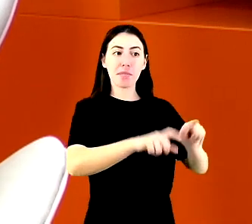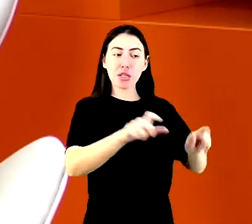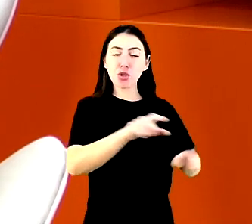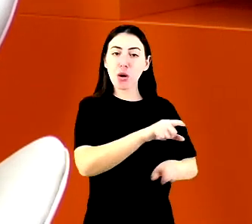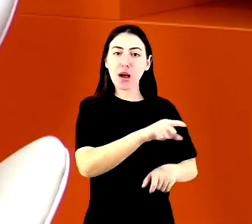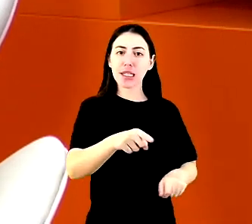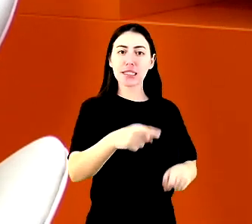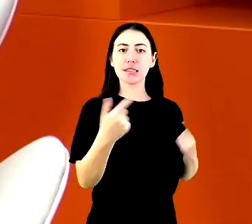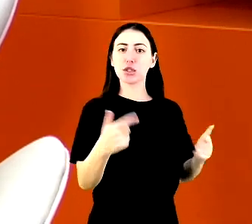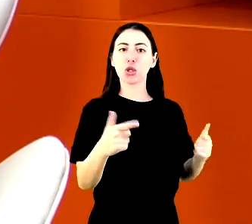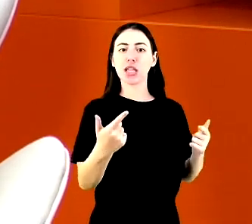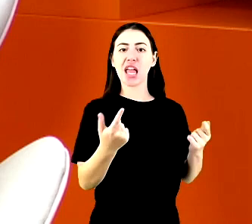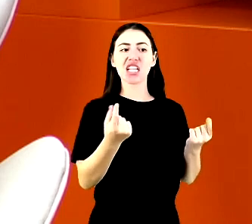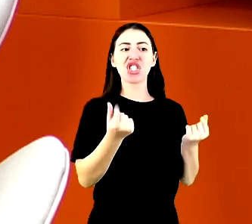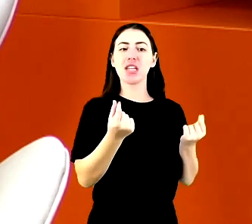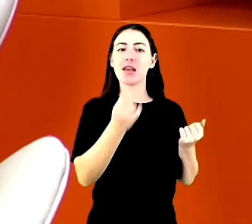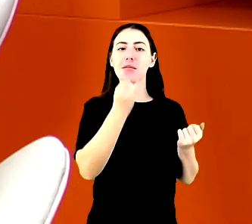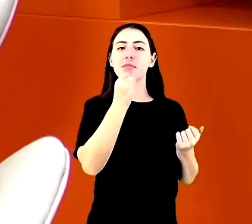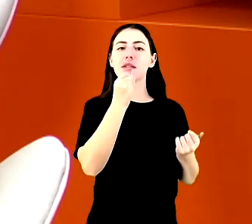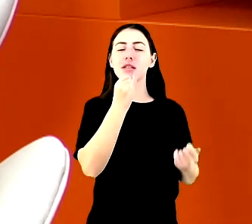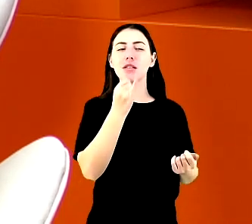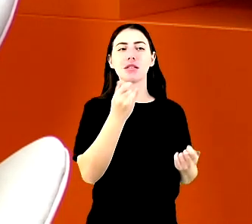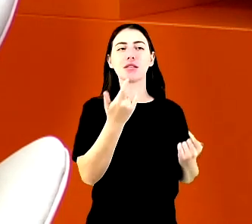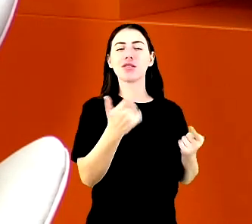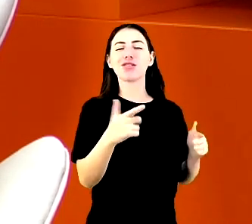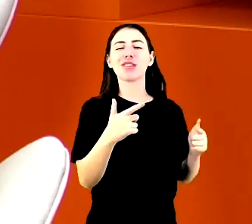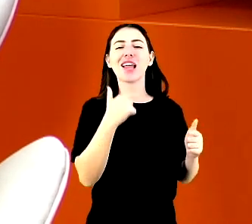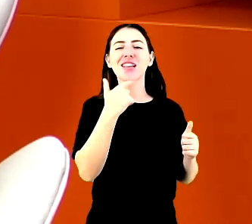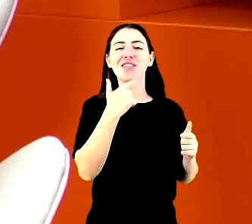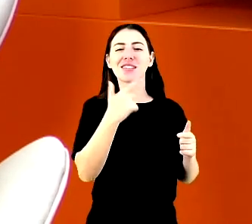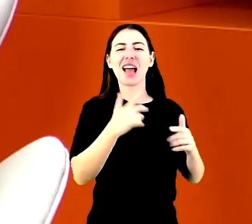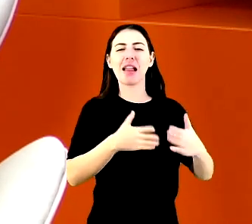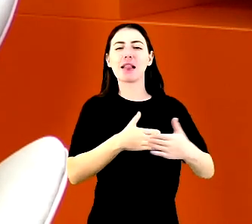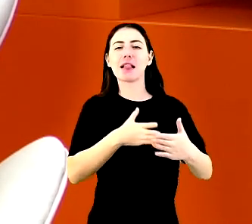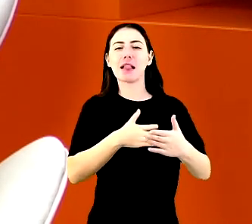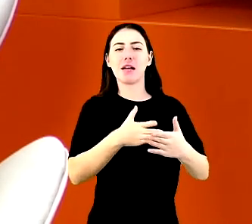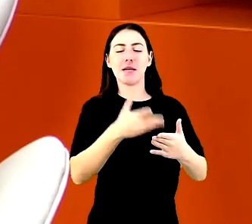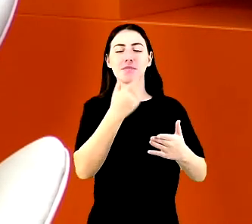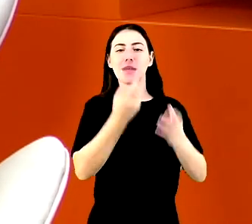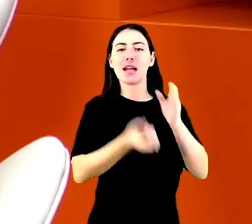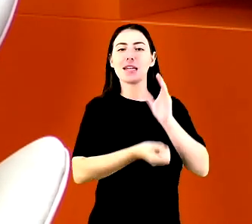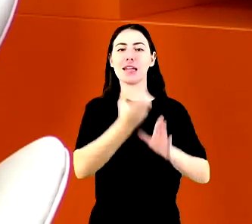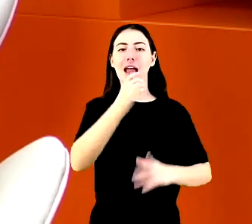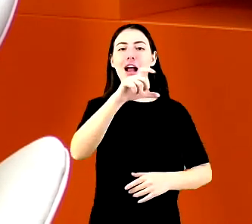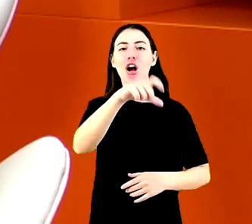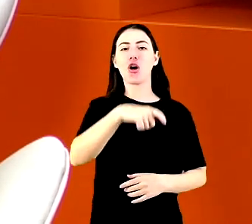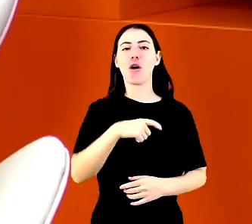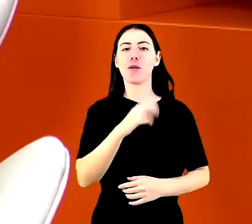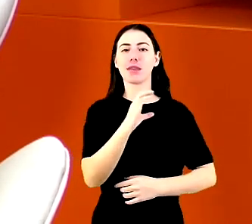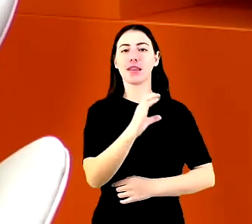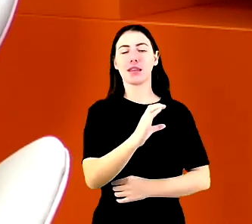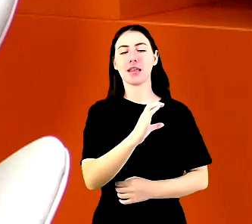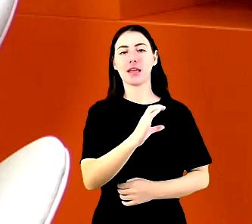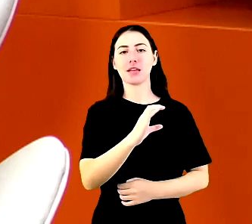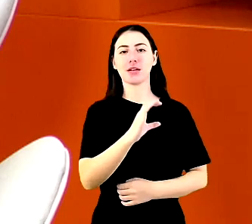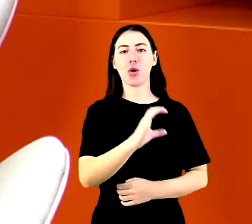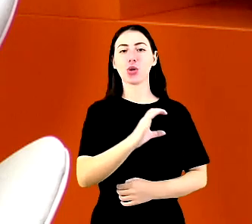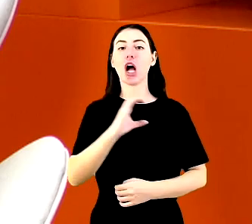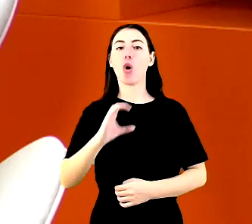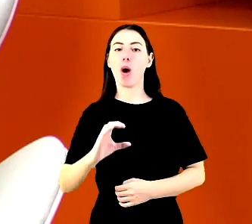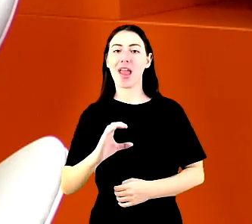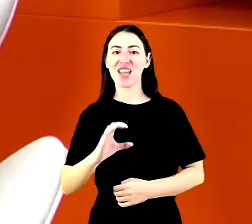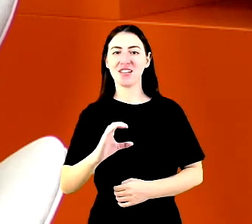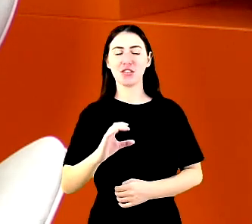das próprias fintechs elas já vieram com esse approach, fazendo, obviamente, com que o brasileiro, por mais distante